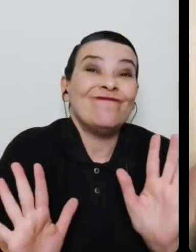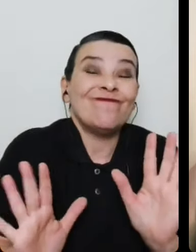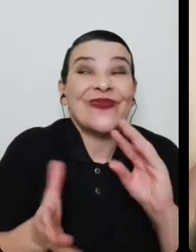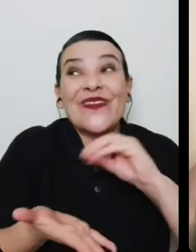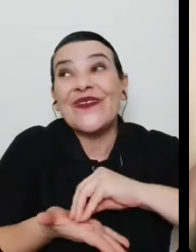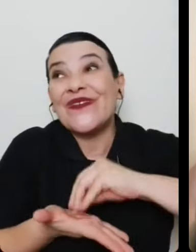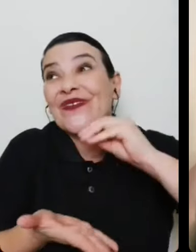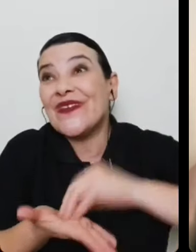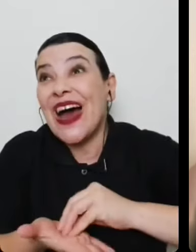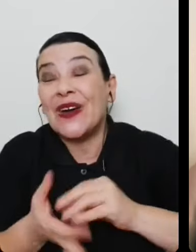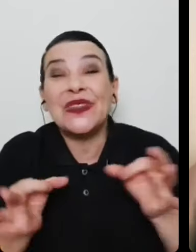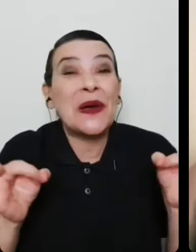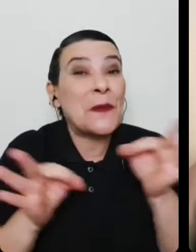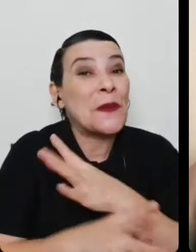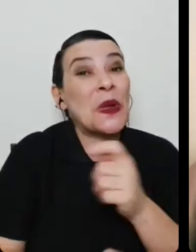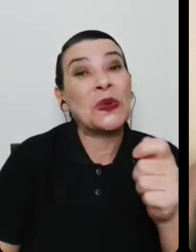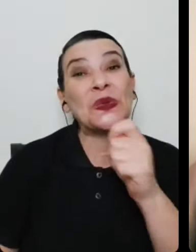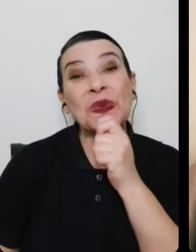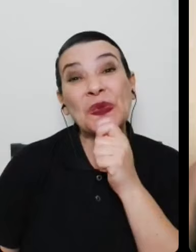preparados. Ou